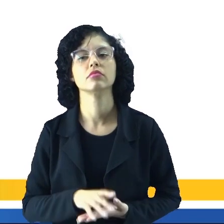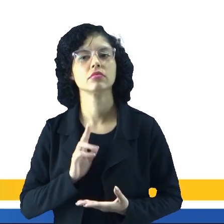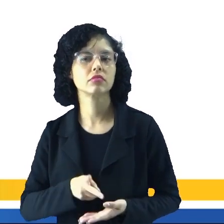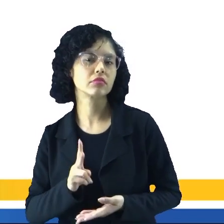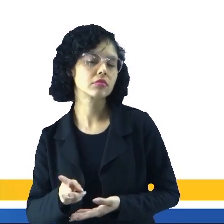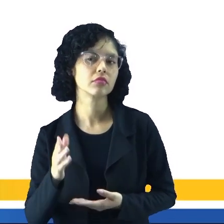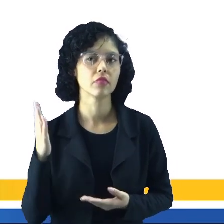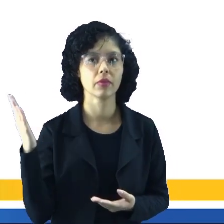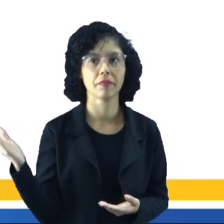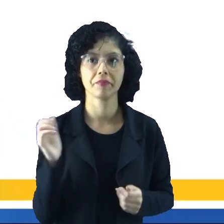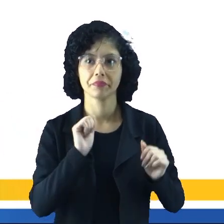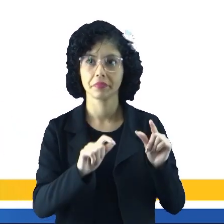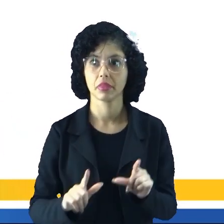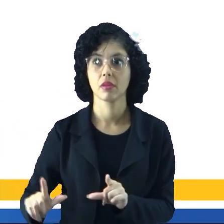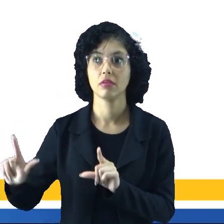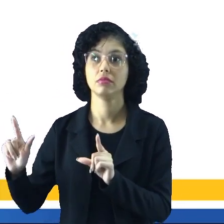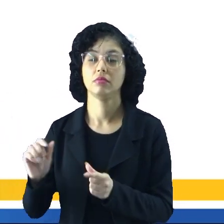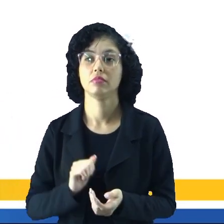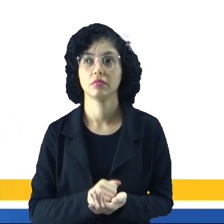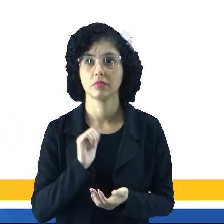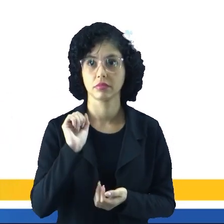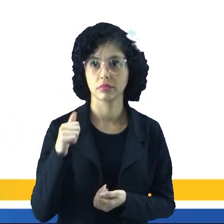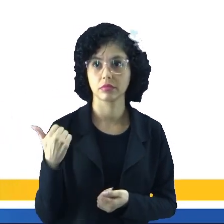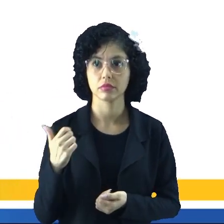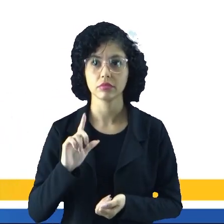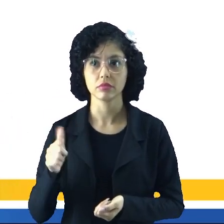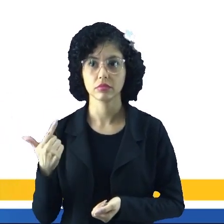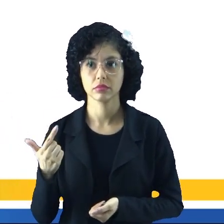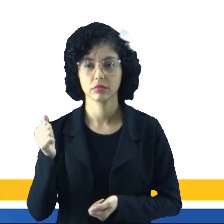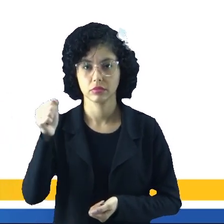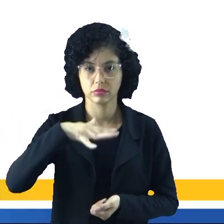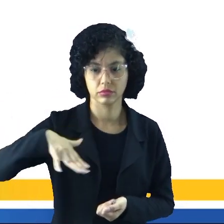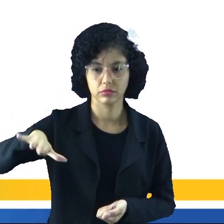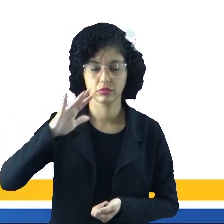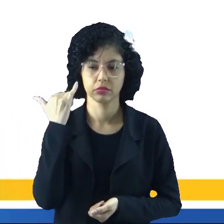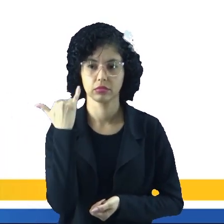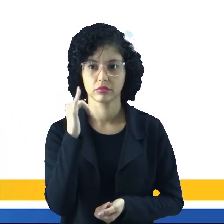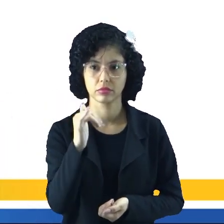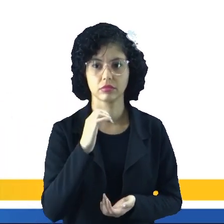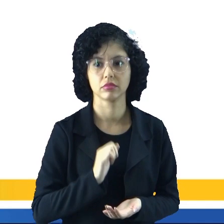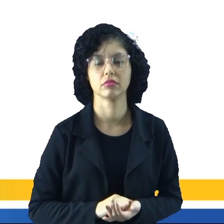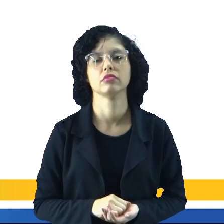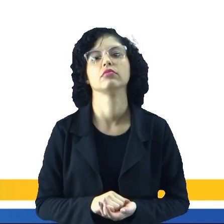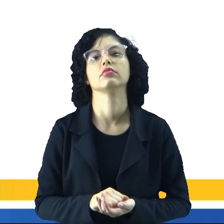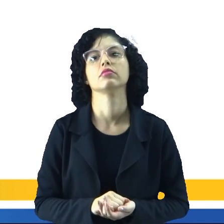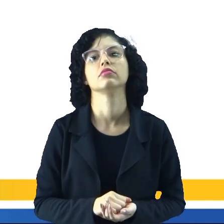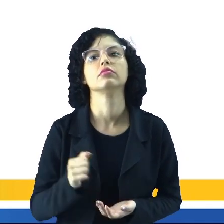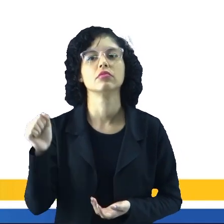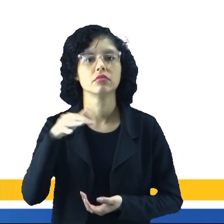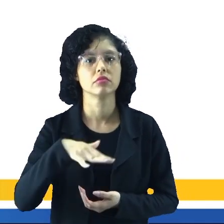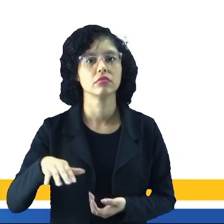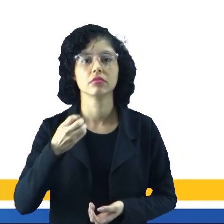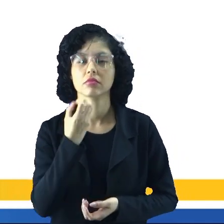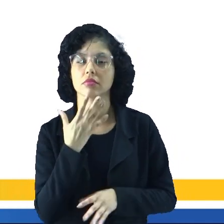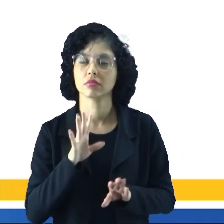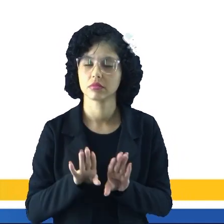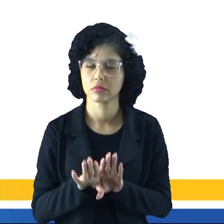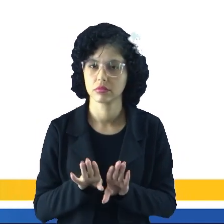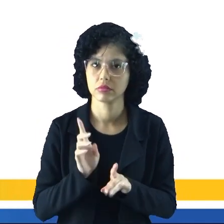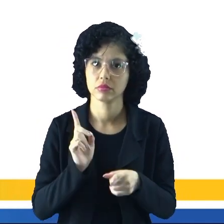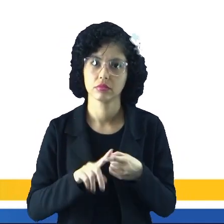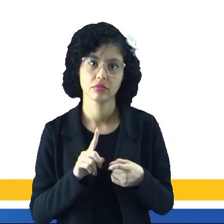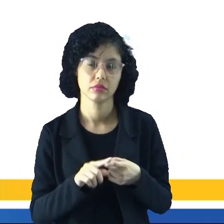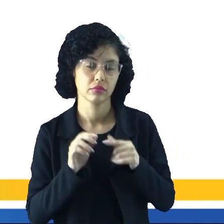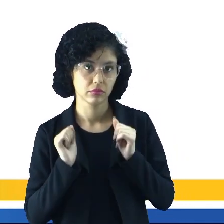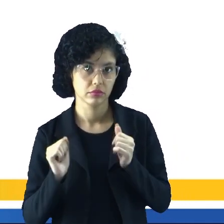continuando aqui então no nosso slide, nós vamos ver o próximo assunto, que é o campo elétrico. O campo elétrico é muito bom também porque a gente